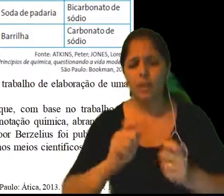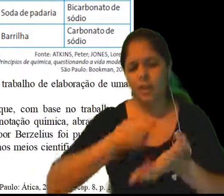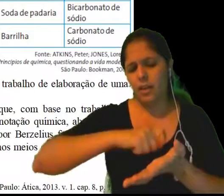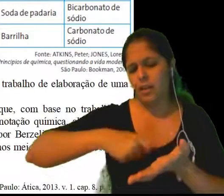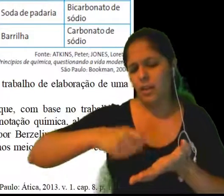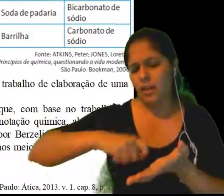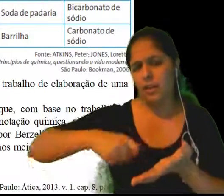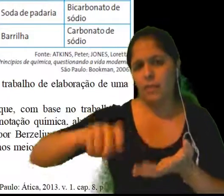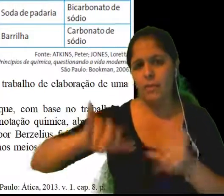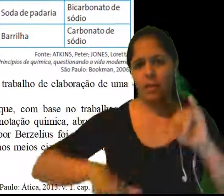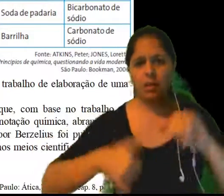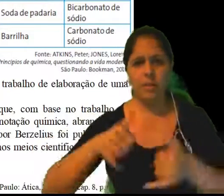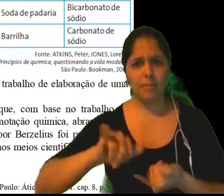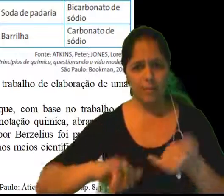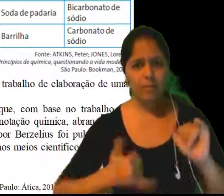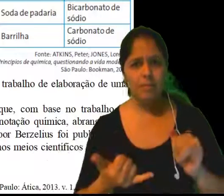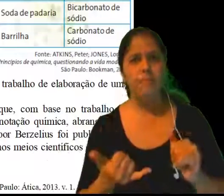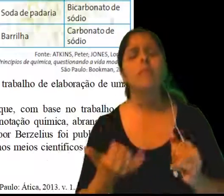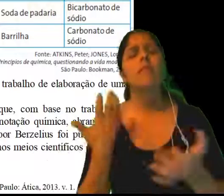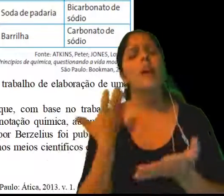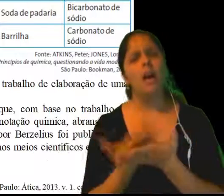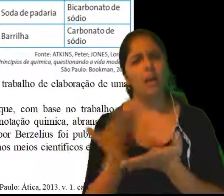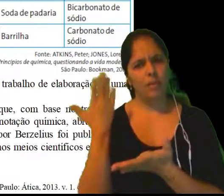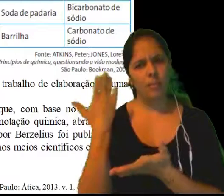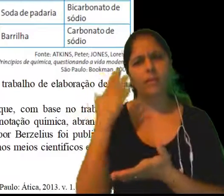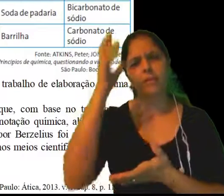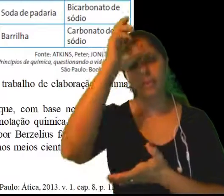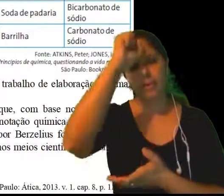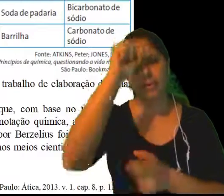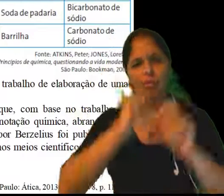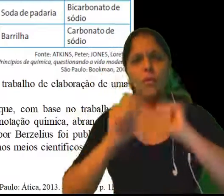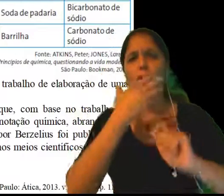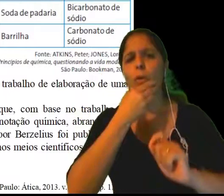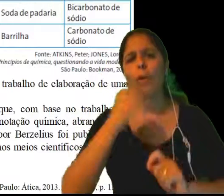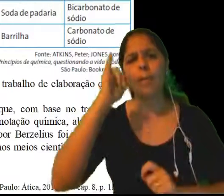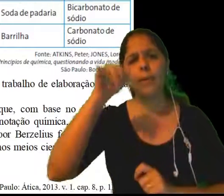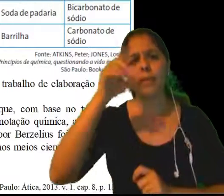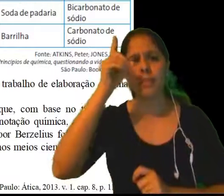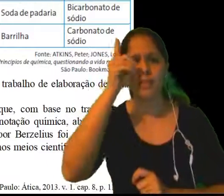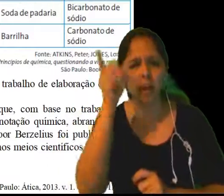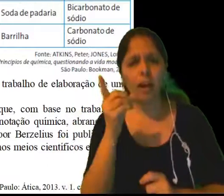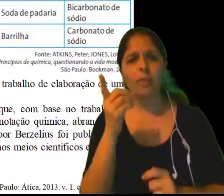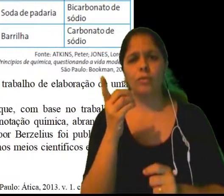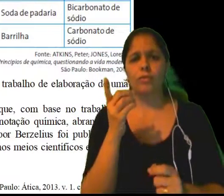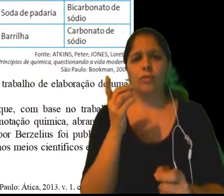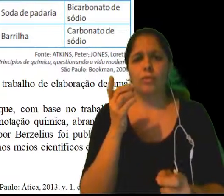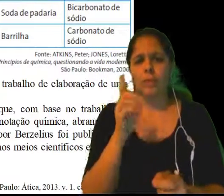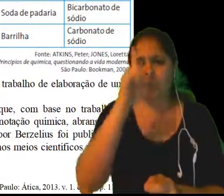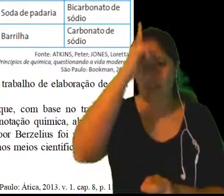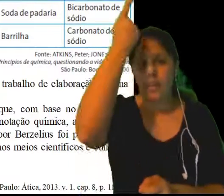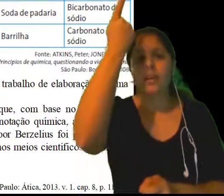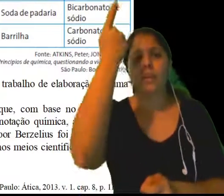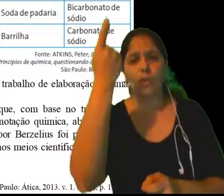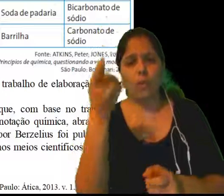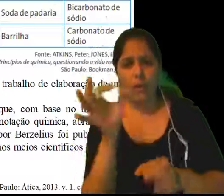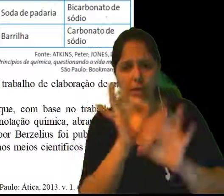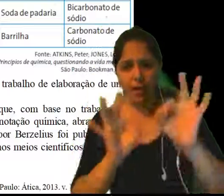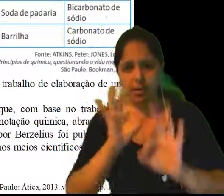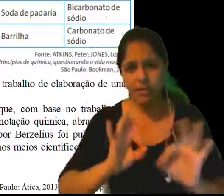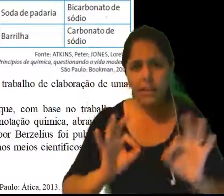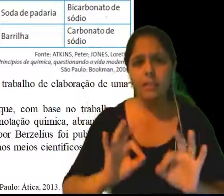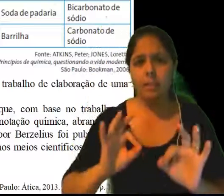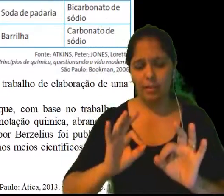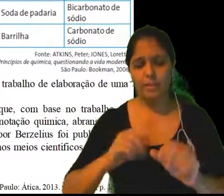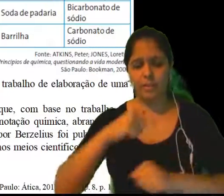pouco sobre a notação química. Como nós vimos na aula passada, Dalton criou uma forma de representar